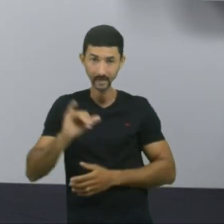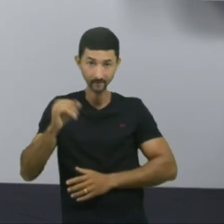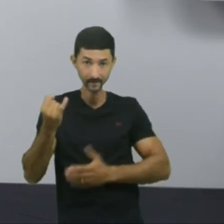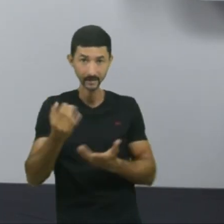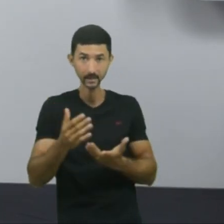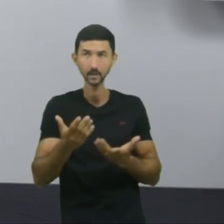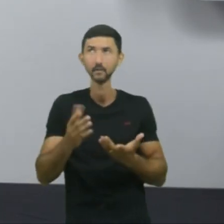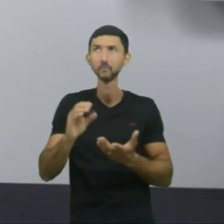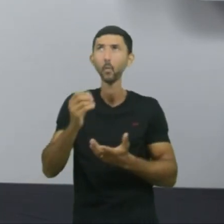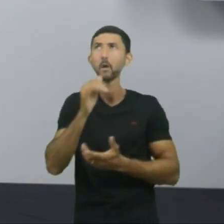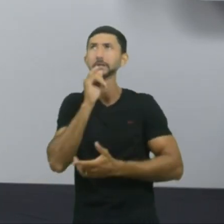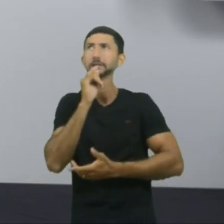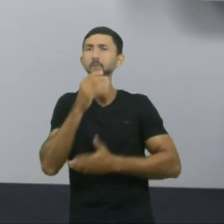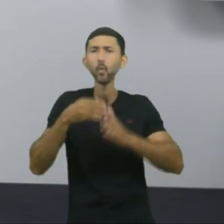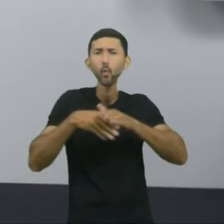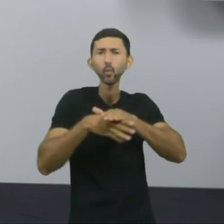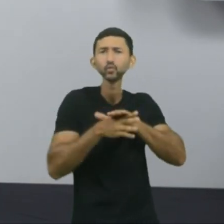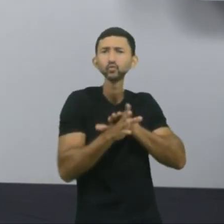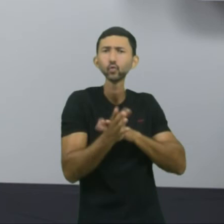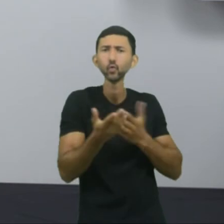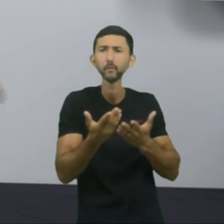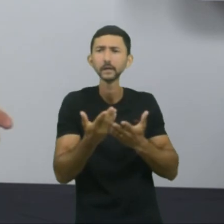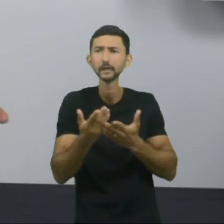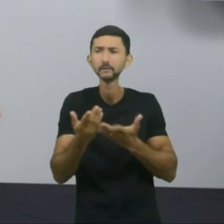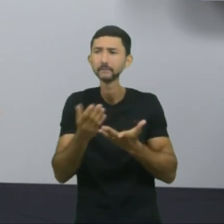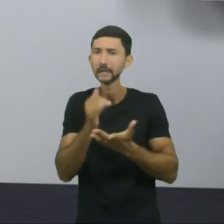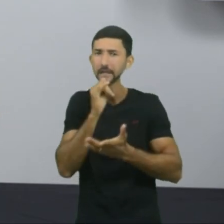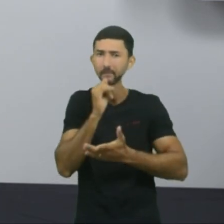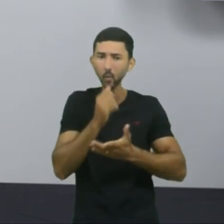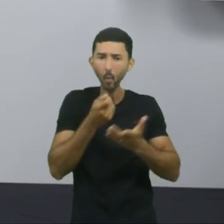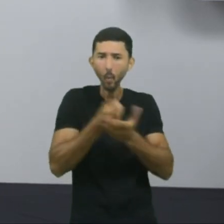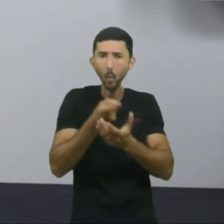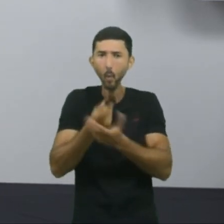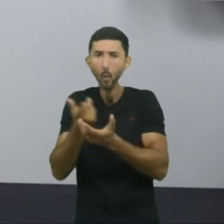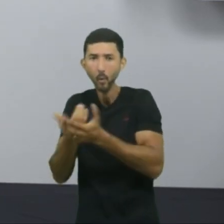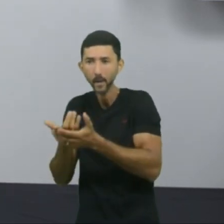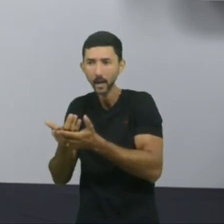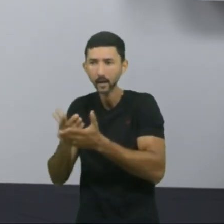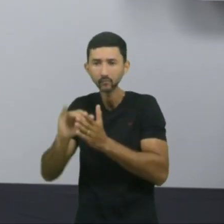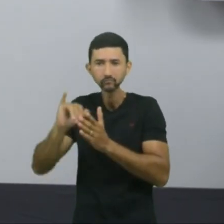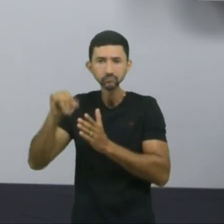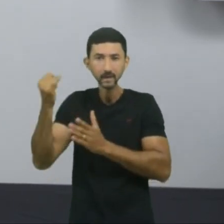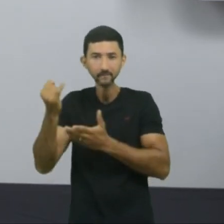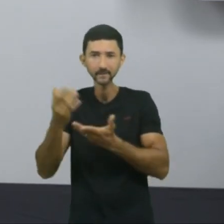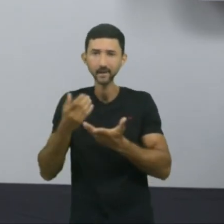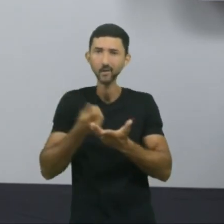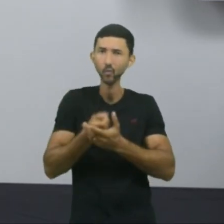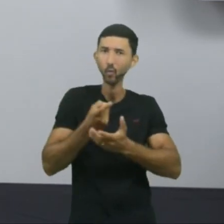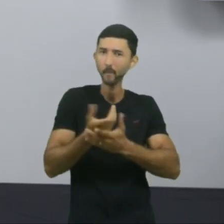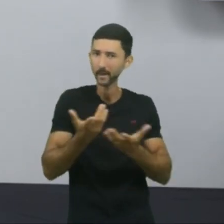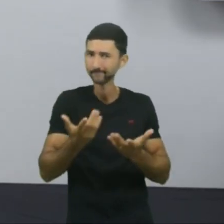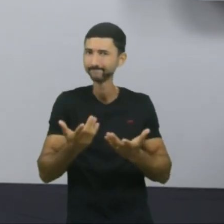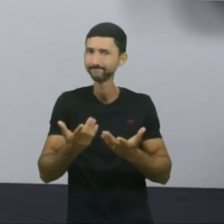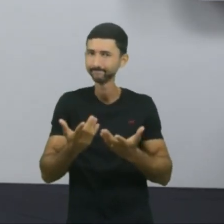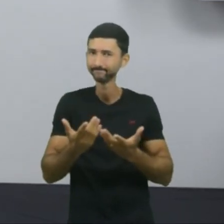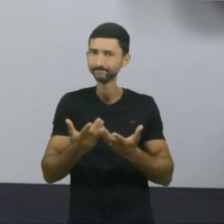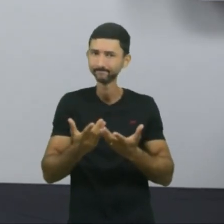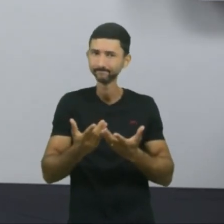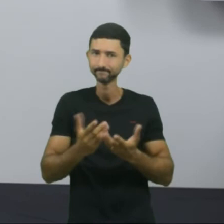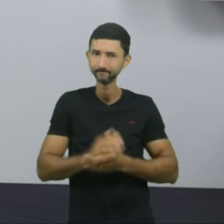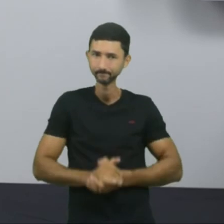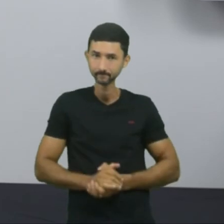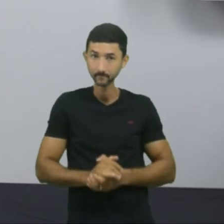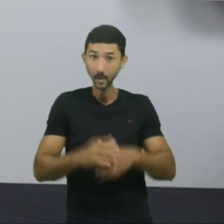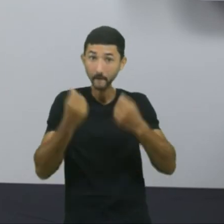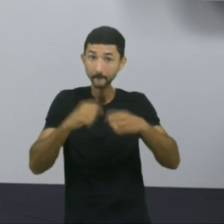eu vou modificar um hábito de comprar menos alguma coisa que eu não preciso de fato? O certo é que